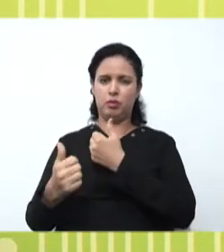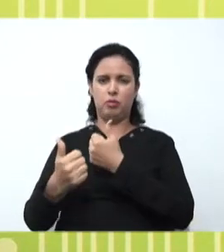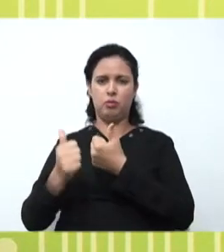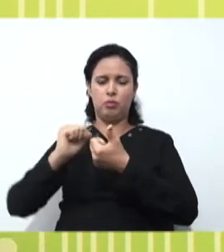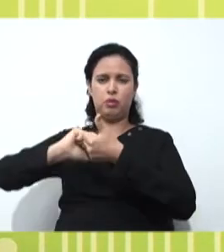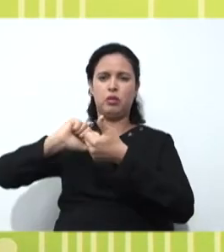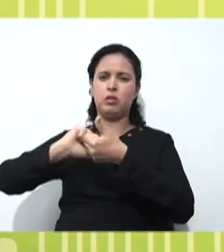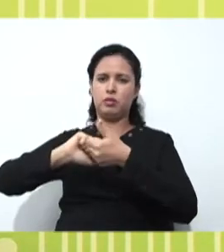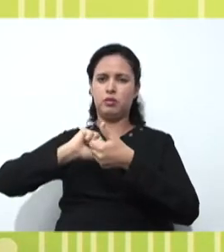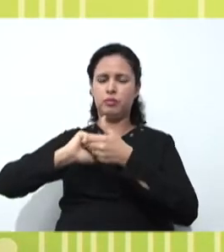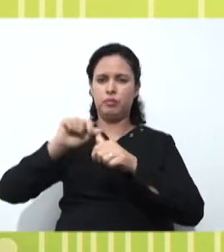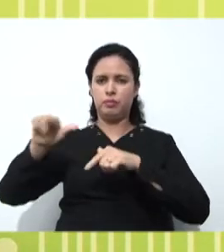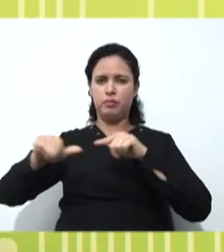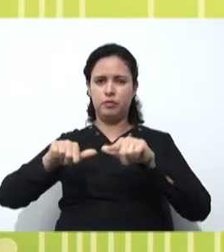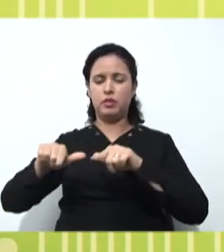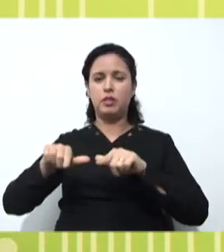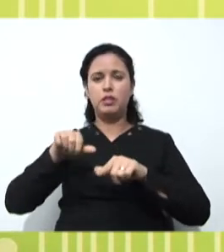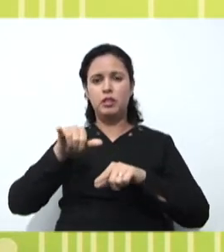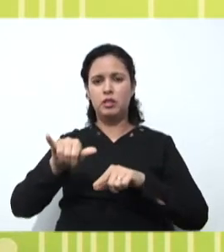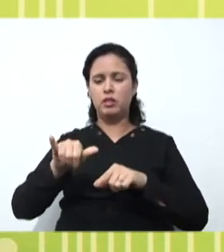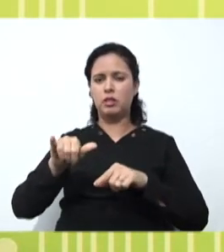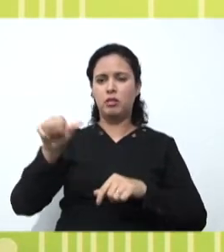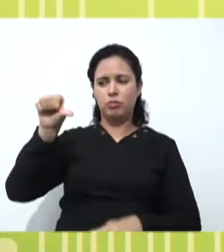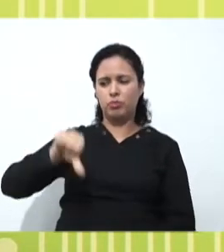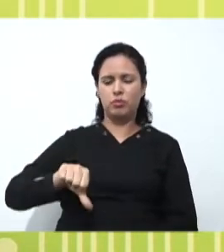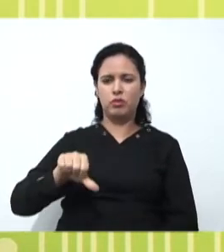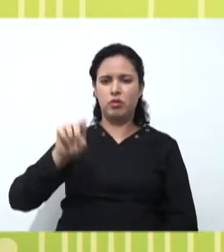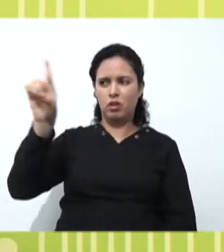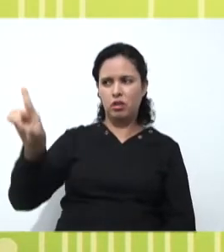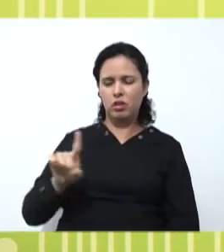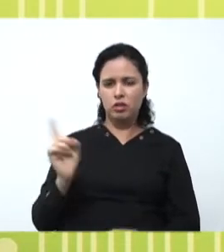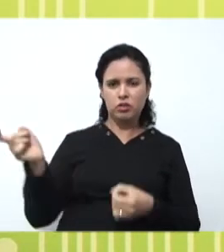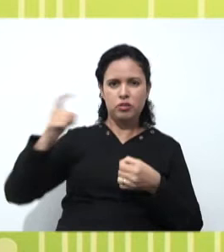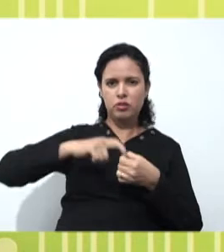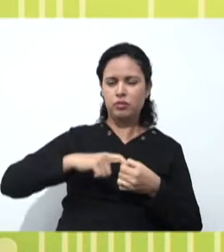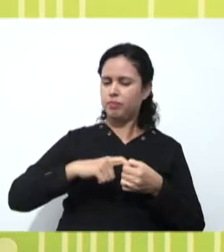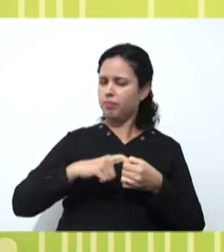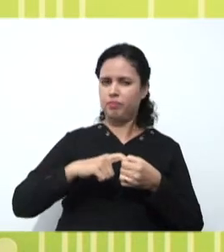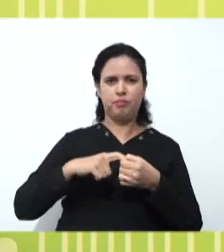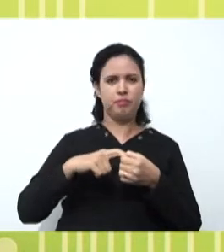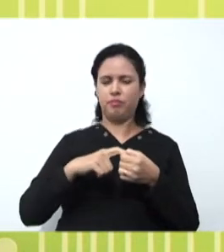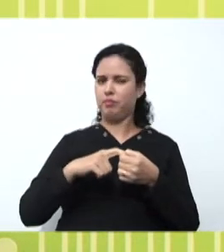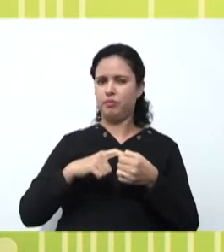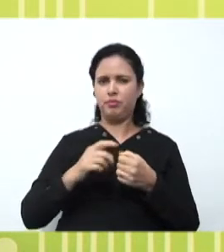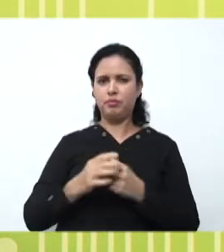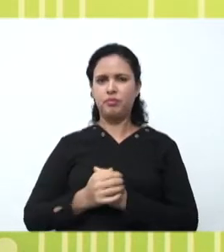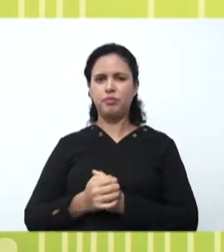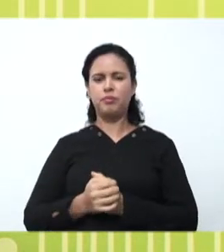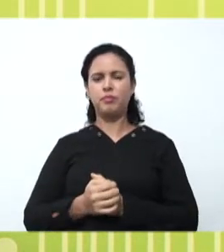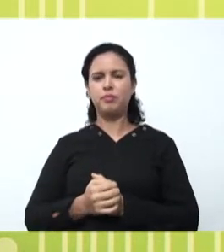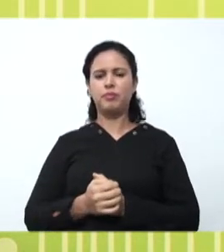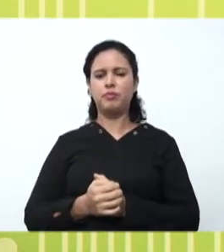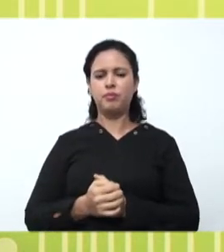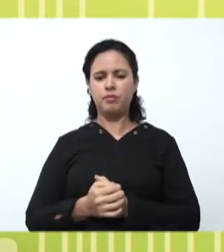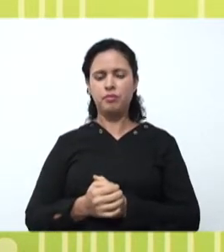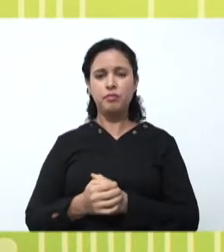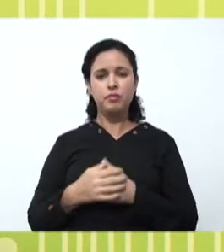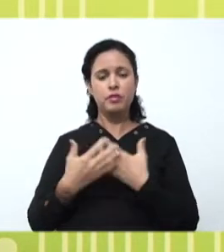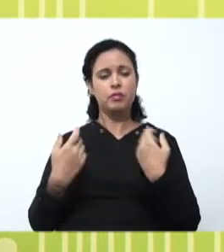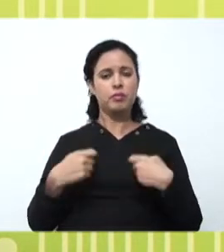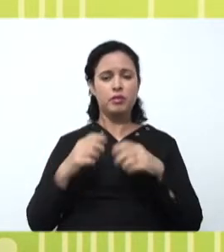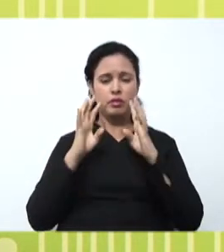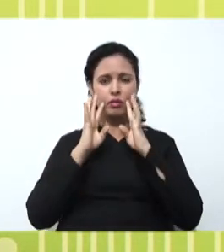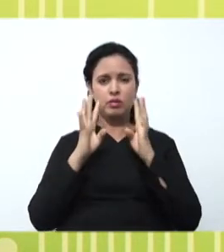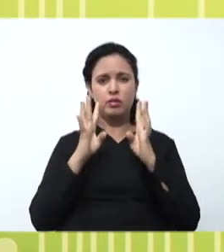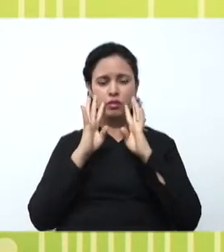porque senão meu cliente não volta, ele vai atestar essa qualidade só depois. Então, a gente tem que prestar